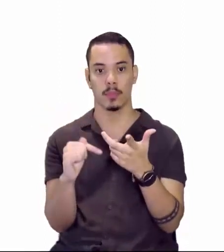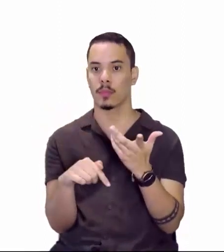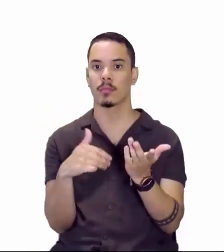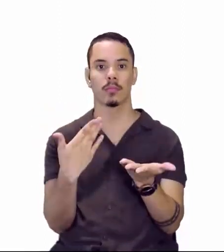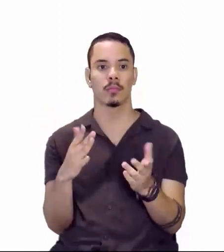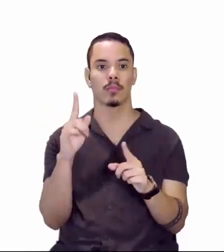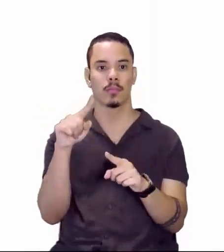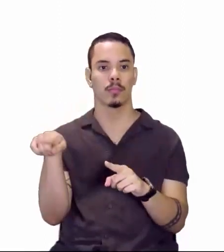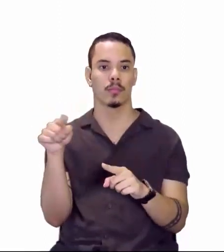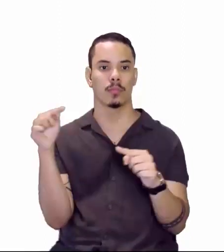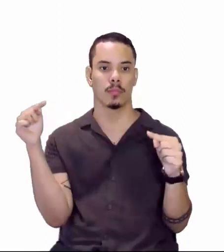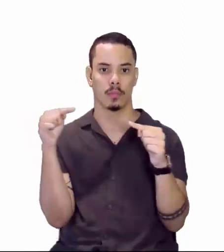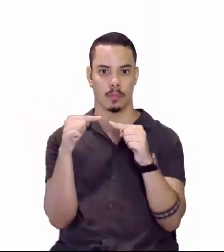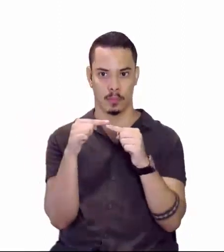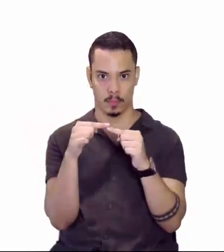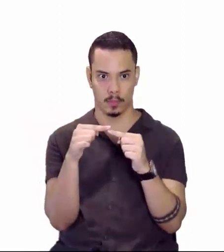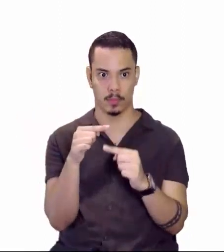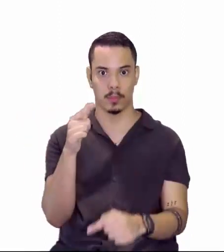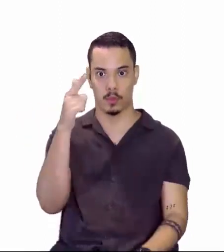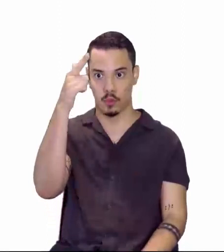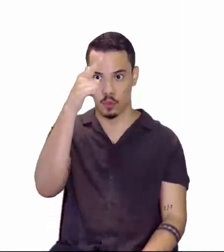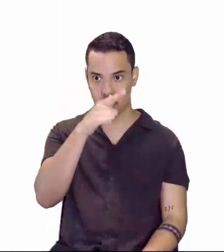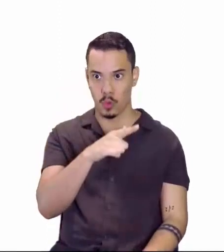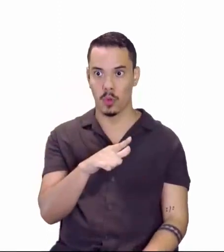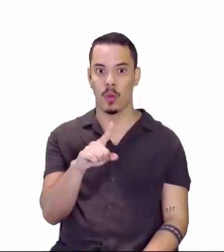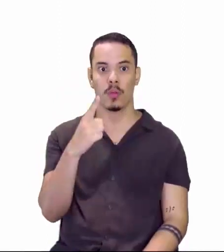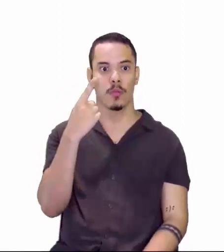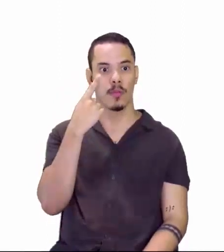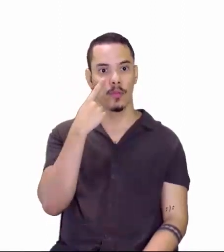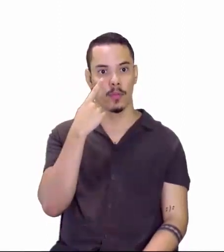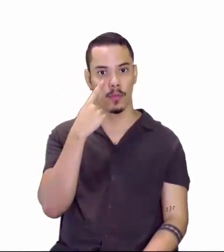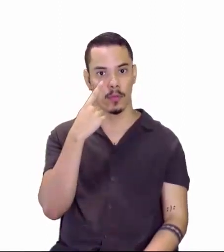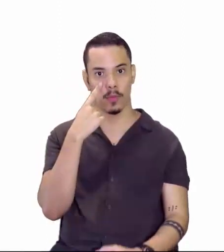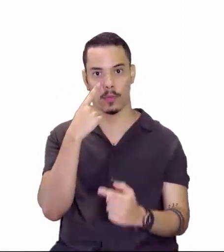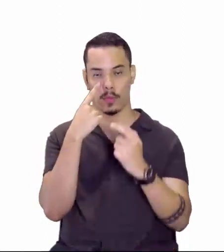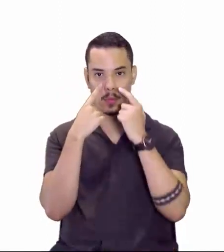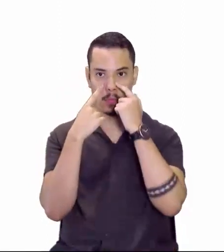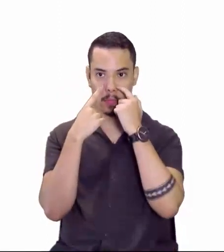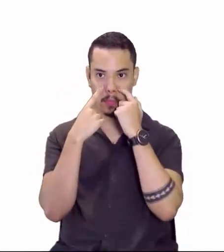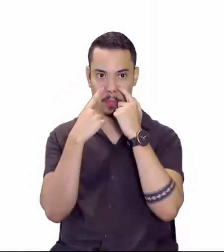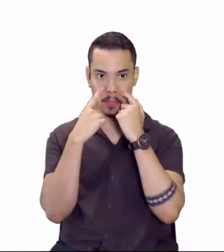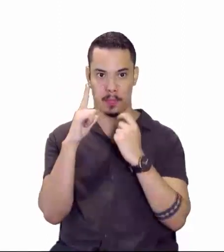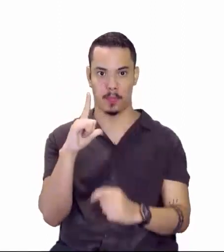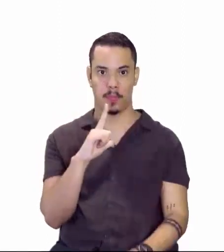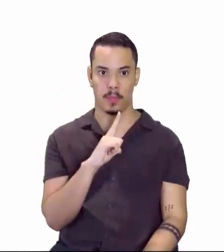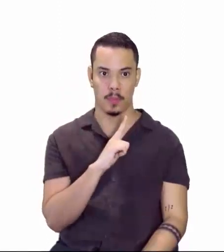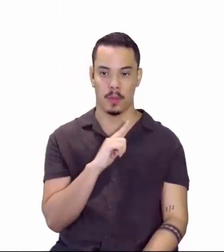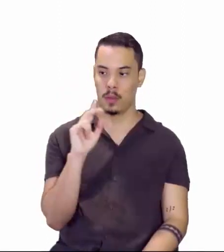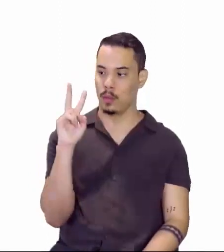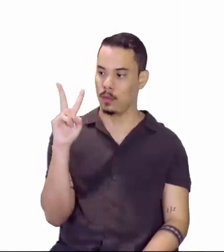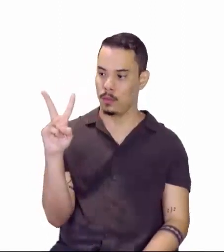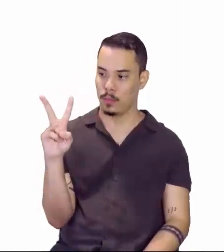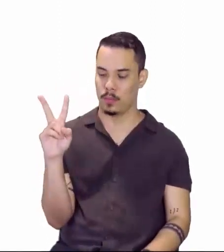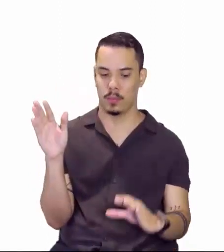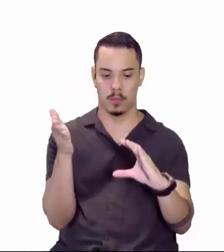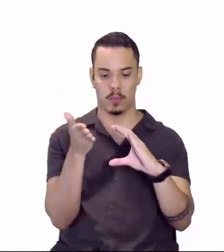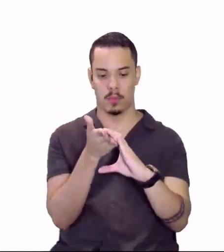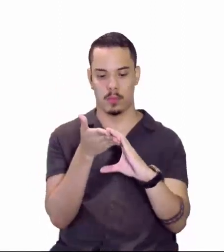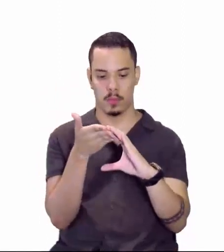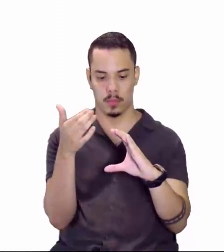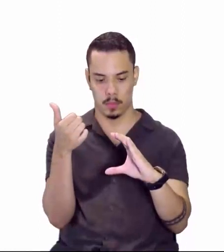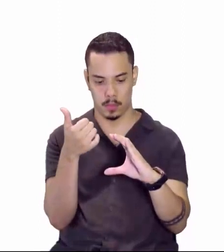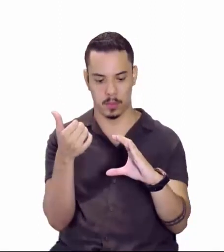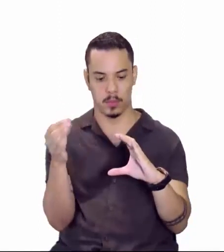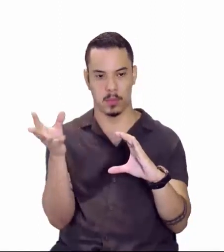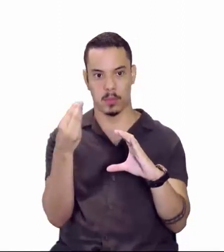período. Olha lá mais uma vez, meu caro aluno. Ele tem 2 elétrons na primeira camada, 8